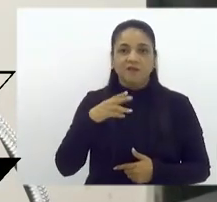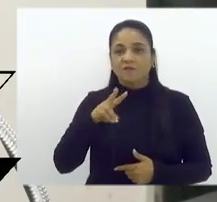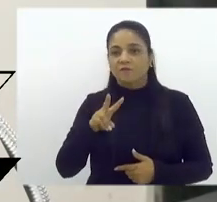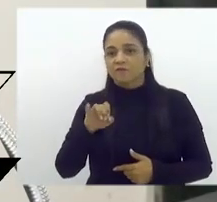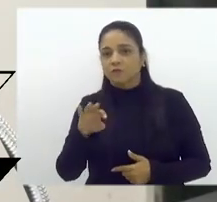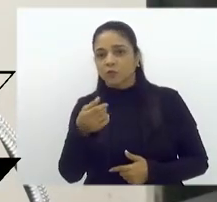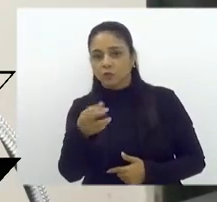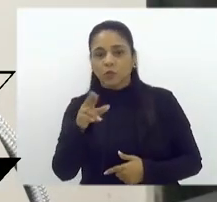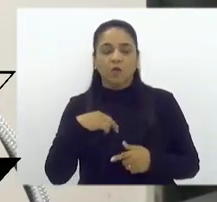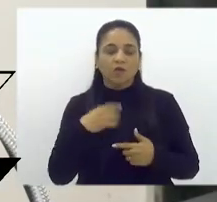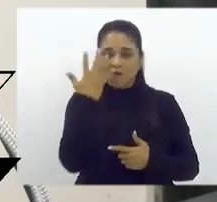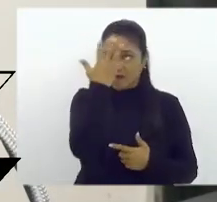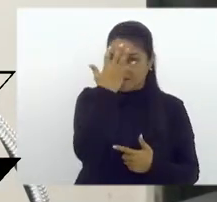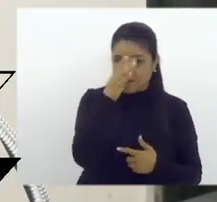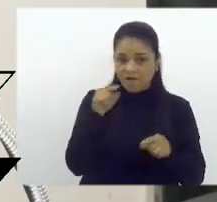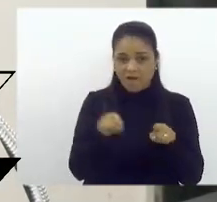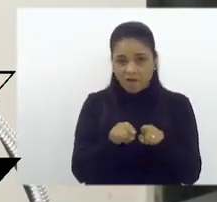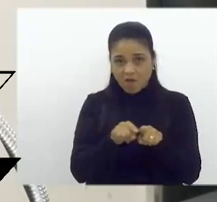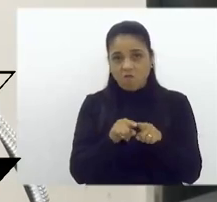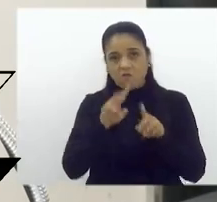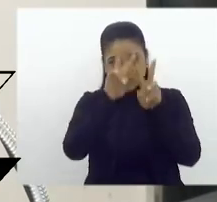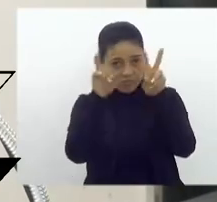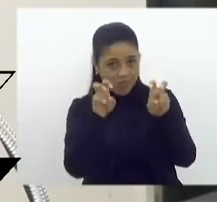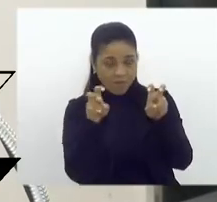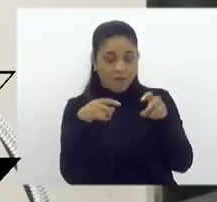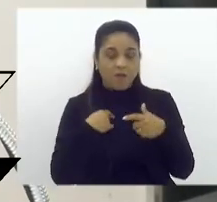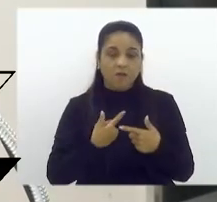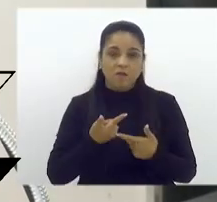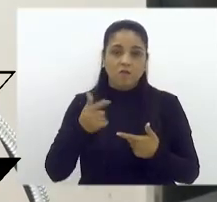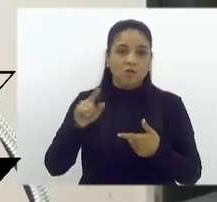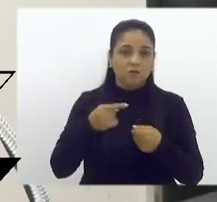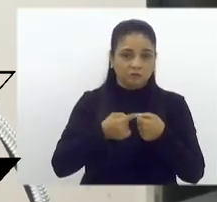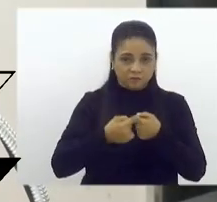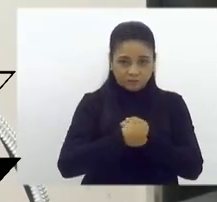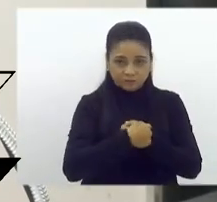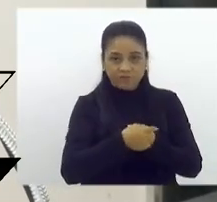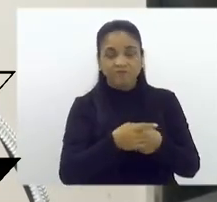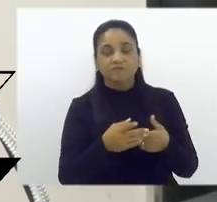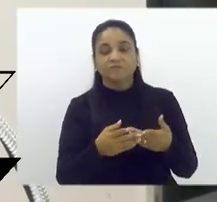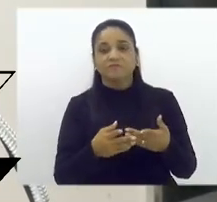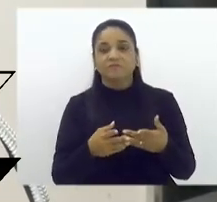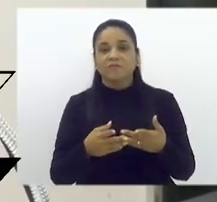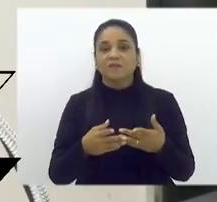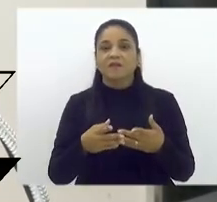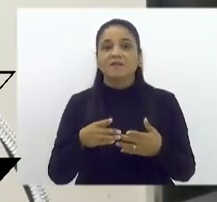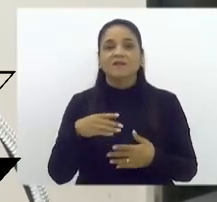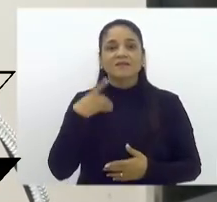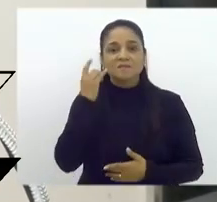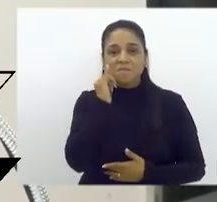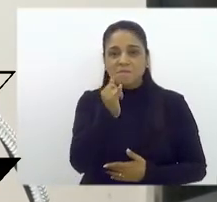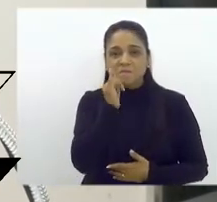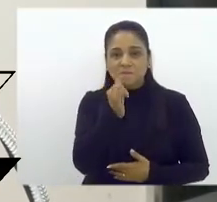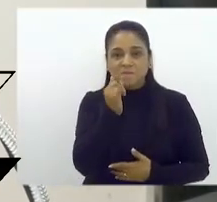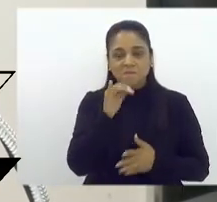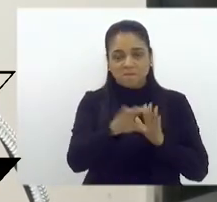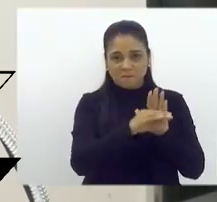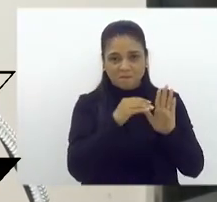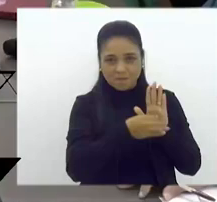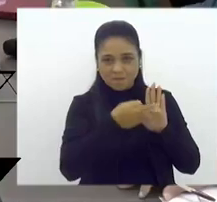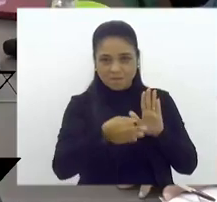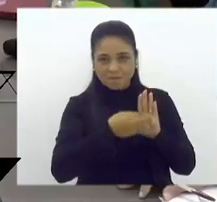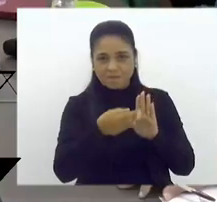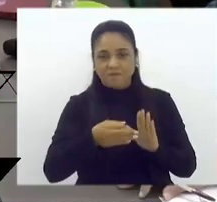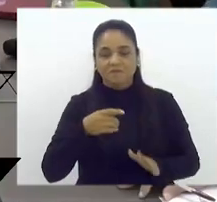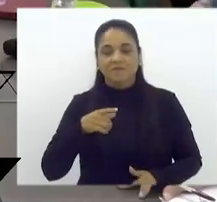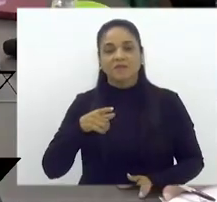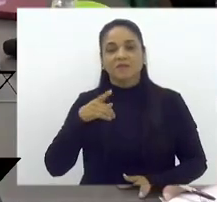para o Grupo Especial e da Série Ouro e dá outras providências para aparecer deputado Guilherme De Laroli. Queria dar